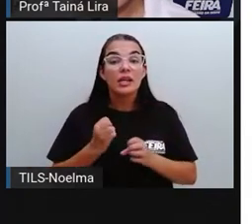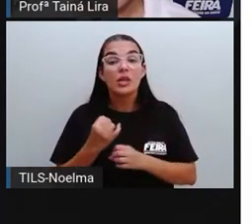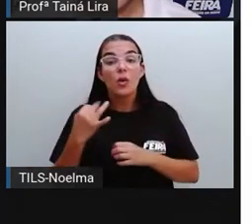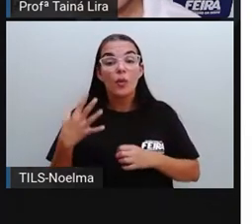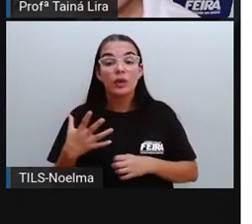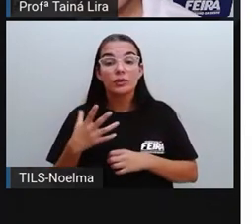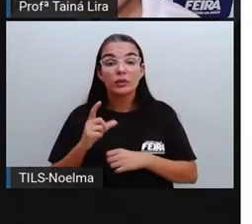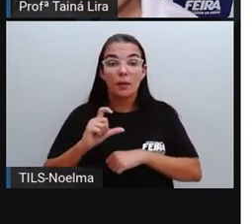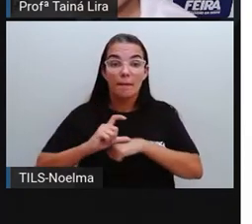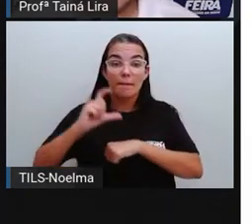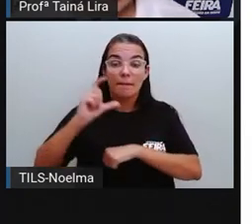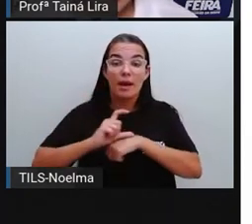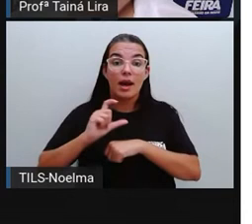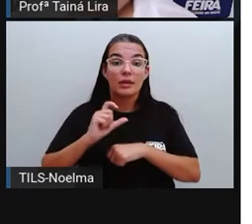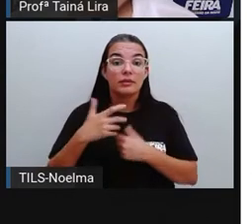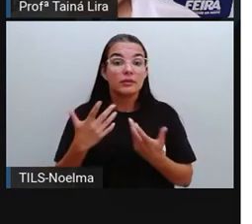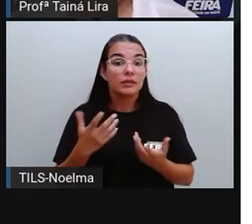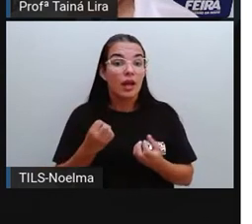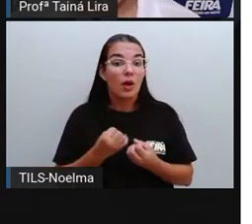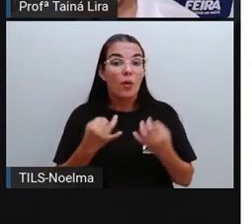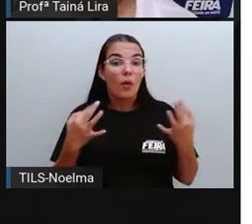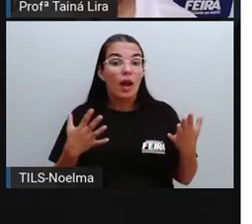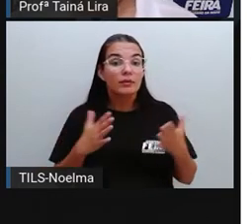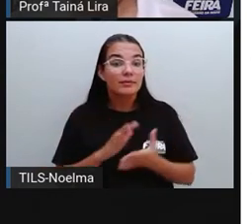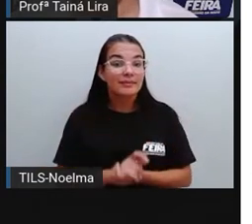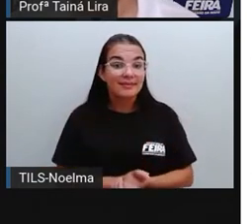ó, responder